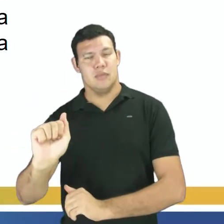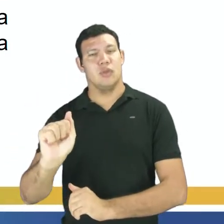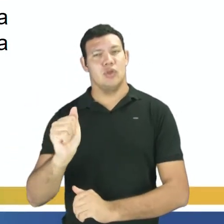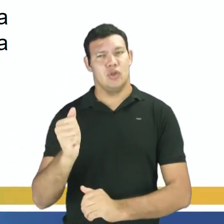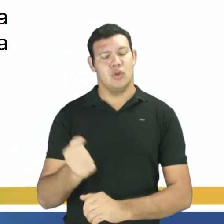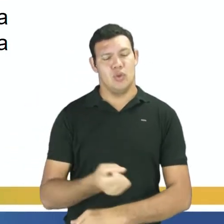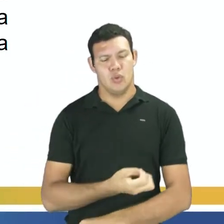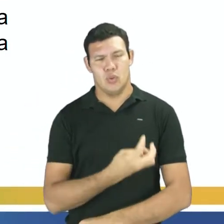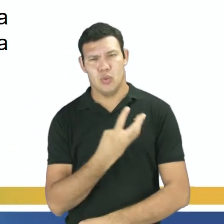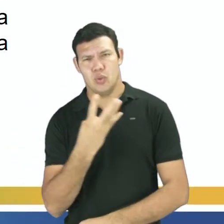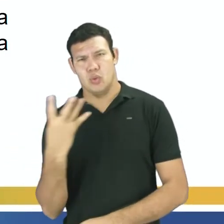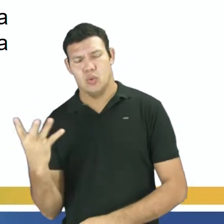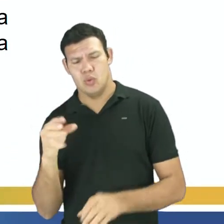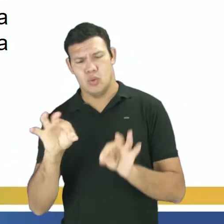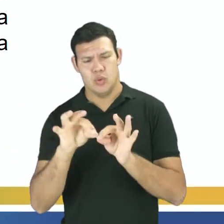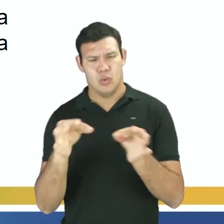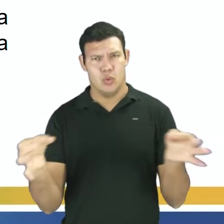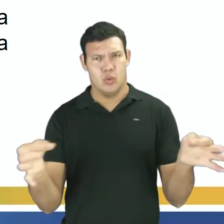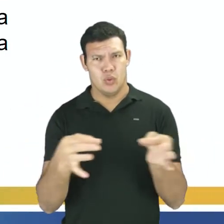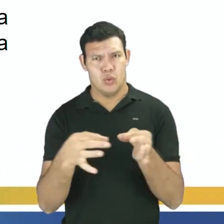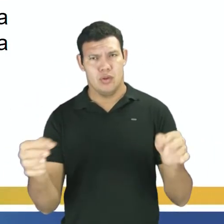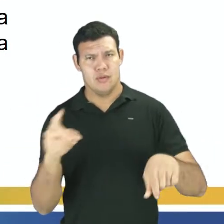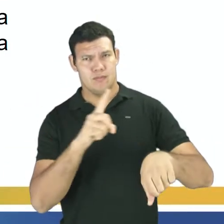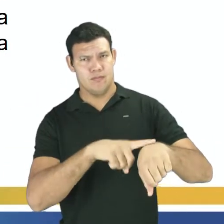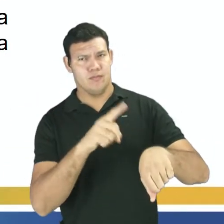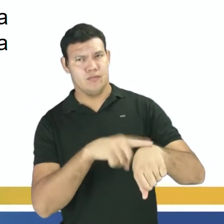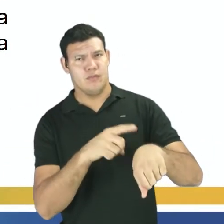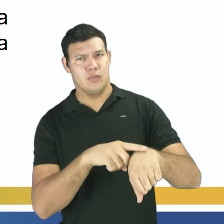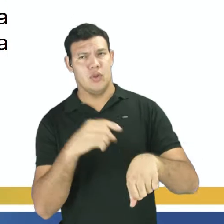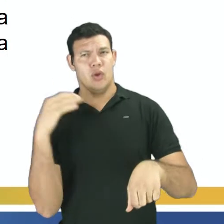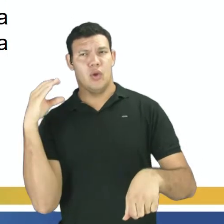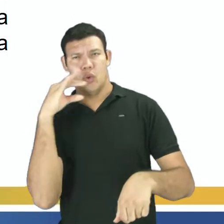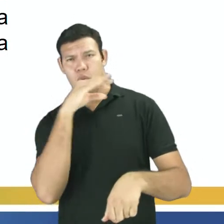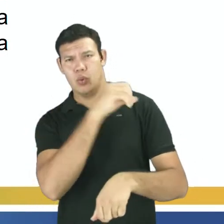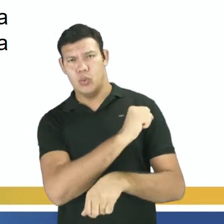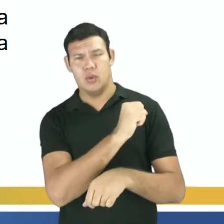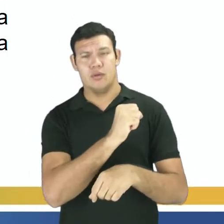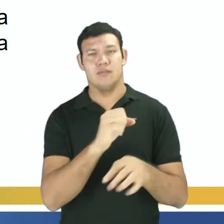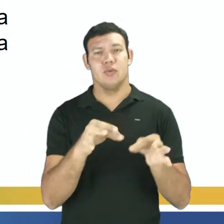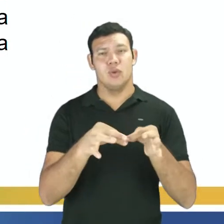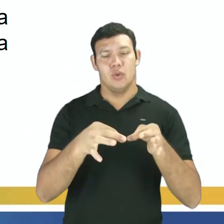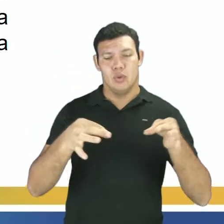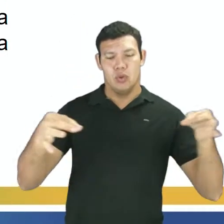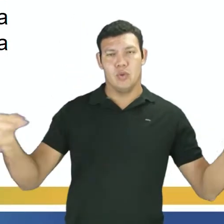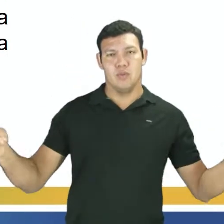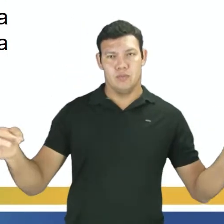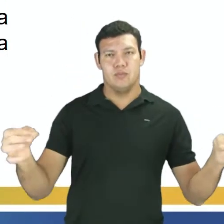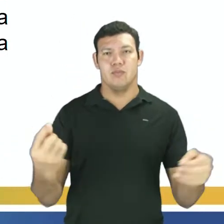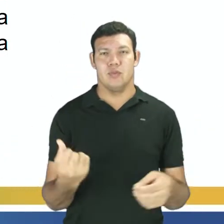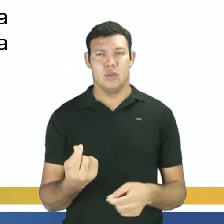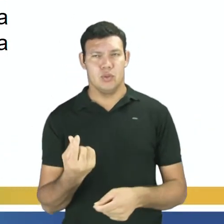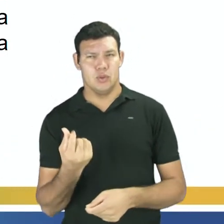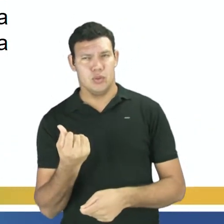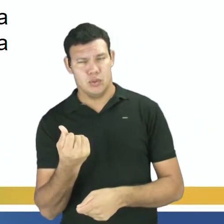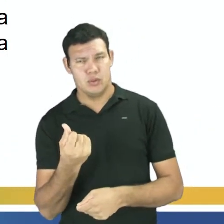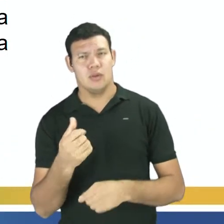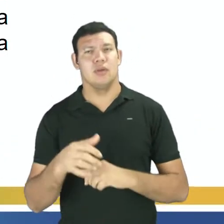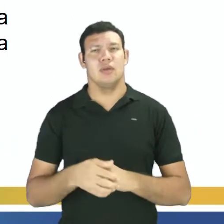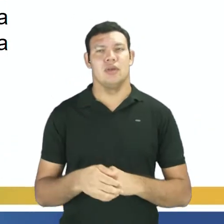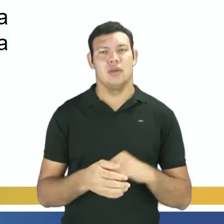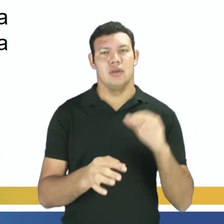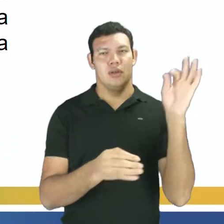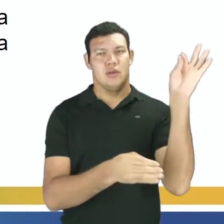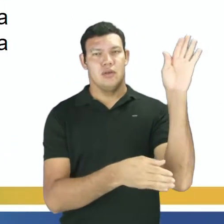e medido, como o tempo, a velocidade, comprimento, preço, idade, temperatura,